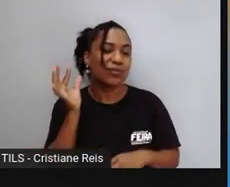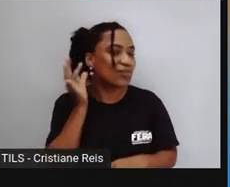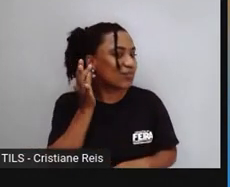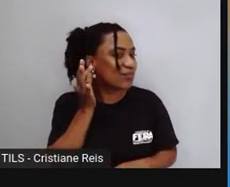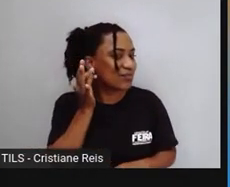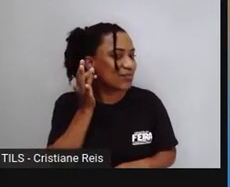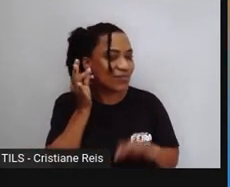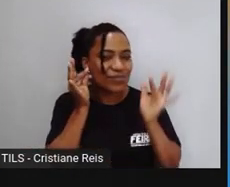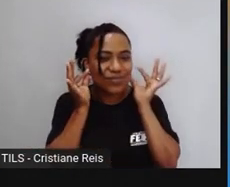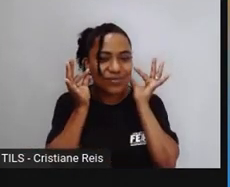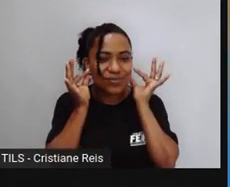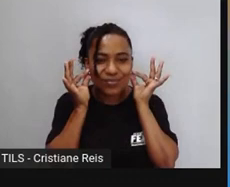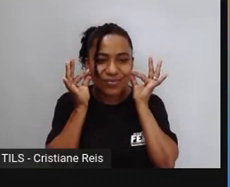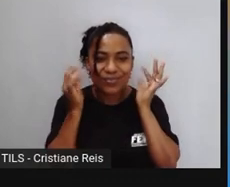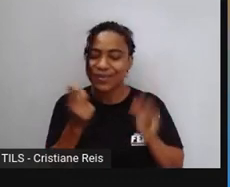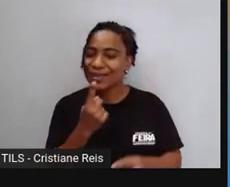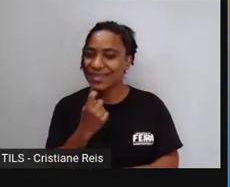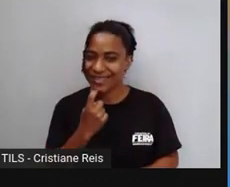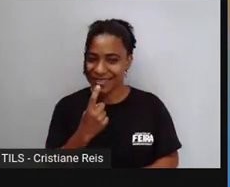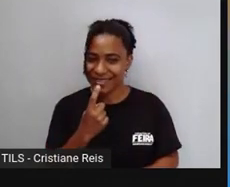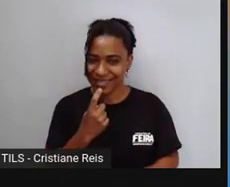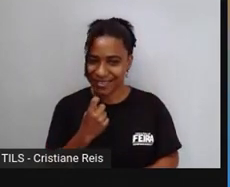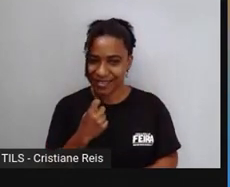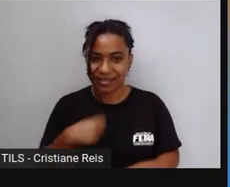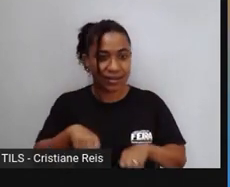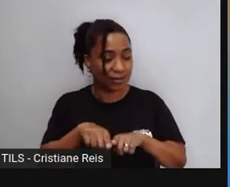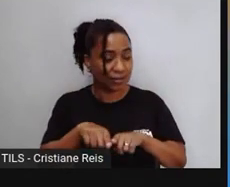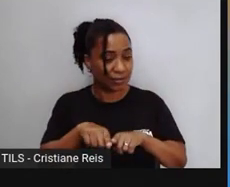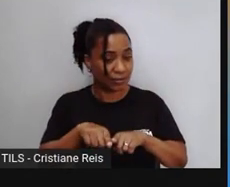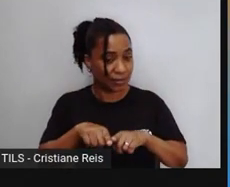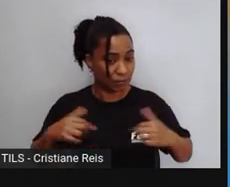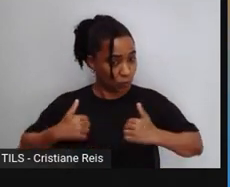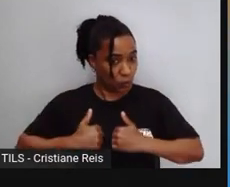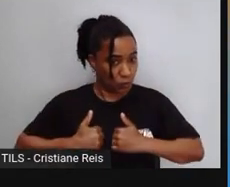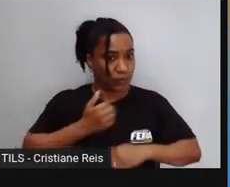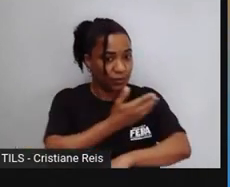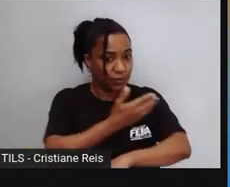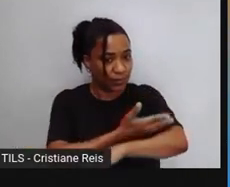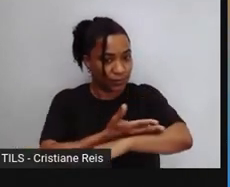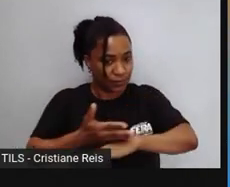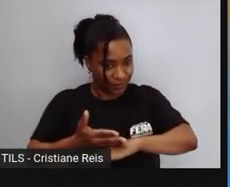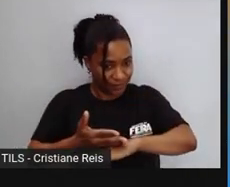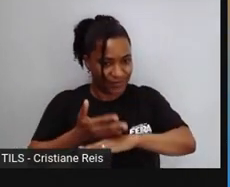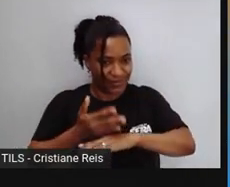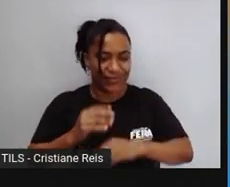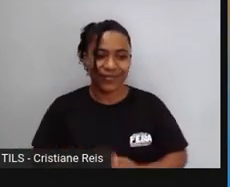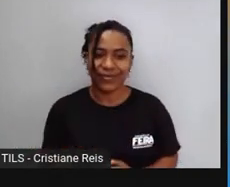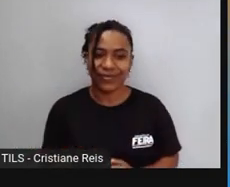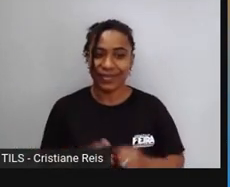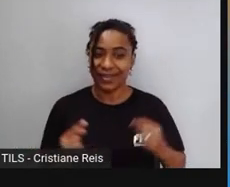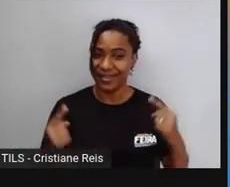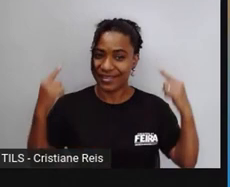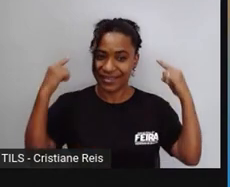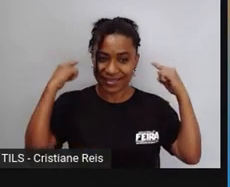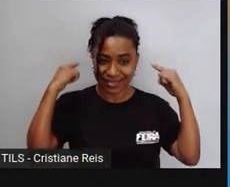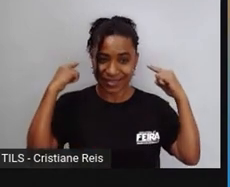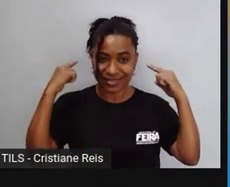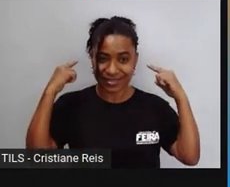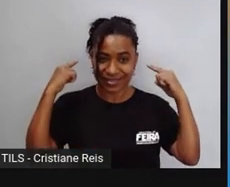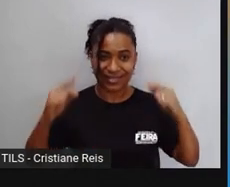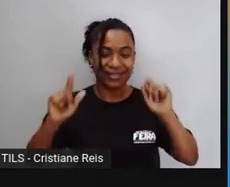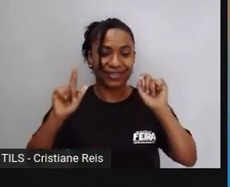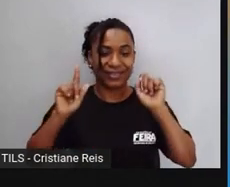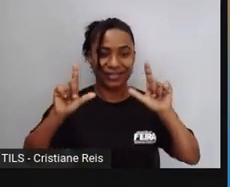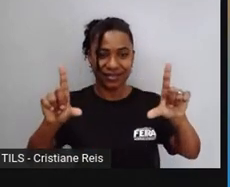de pedras vermelhas, além do jaleco branco sobreposto à blusa. E na parte de trás do vídeo,